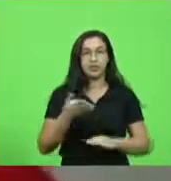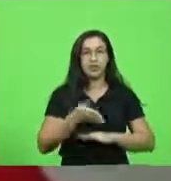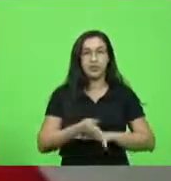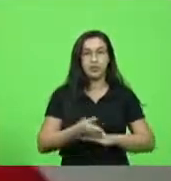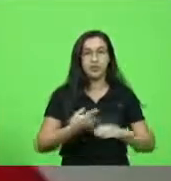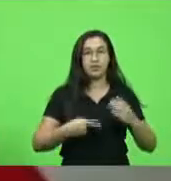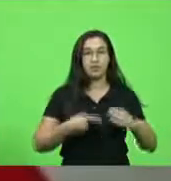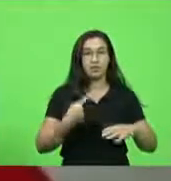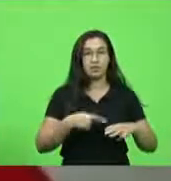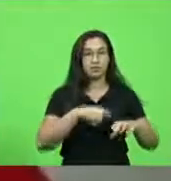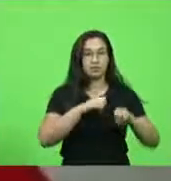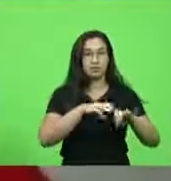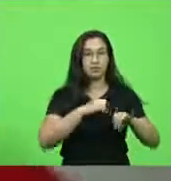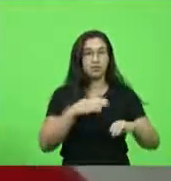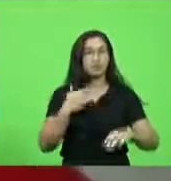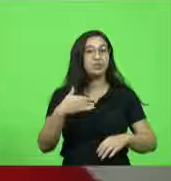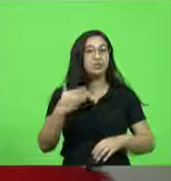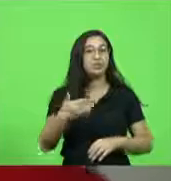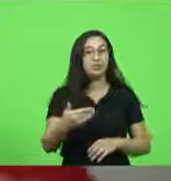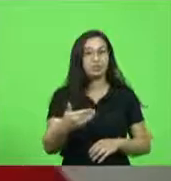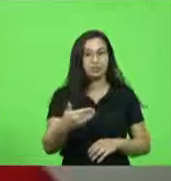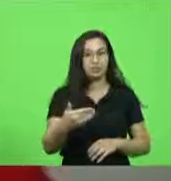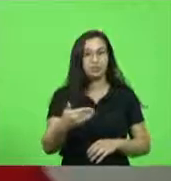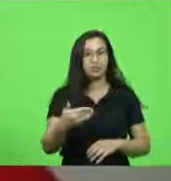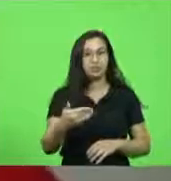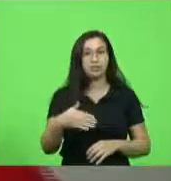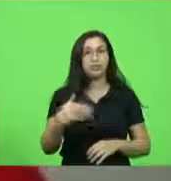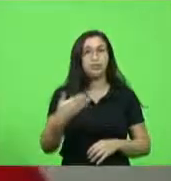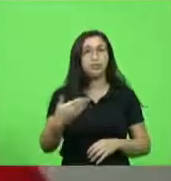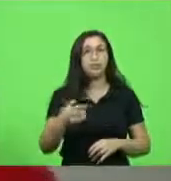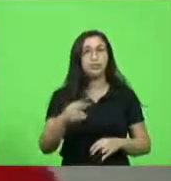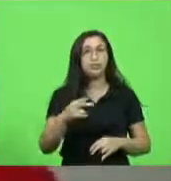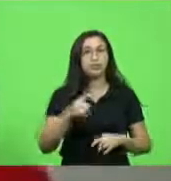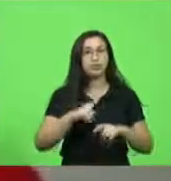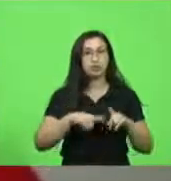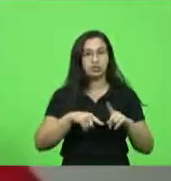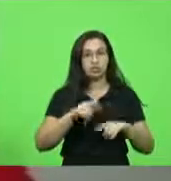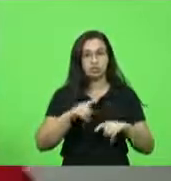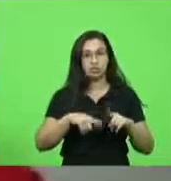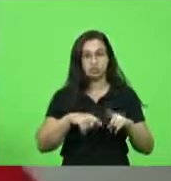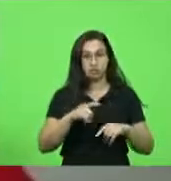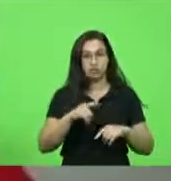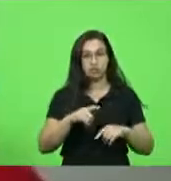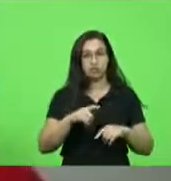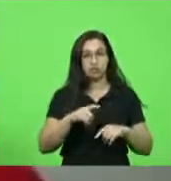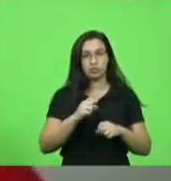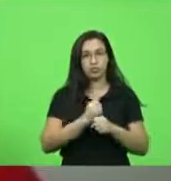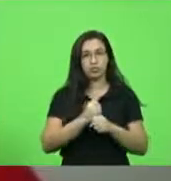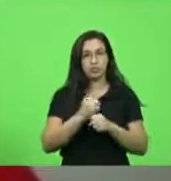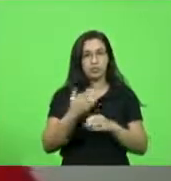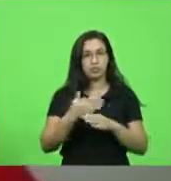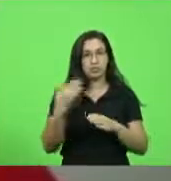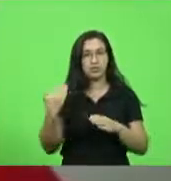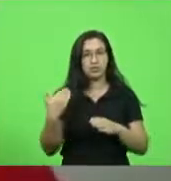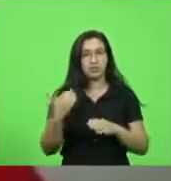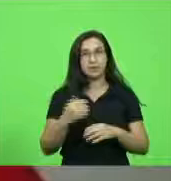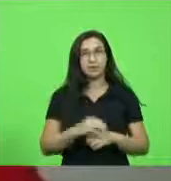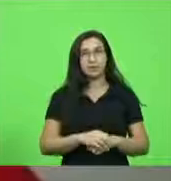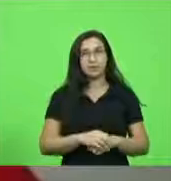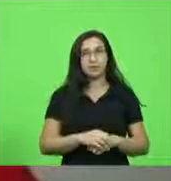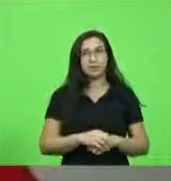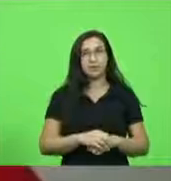Educação depois, né? Depois de junho do ano passado. A Comissão de Educação é a comissão